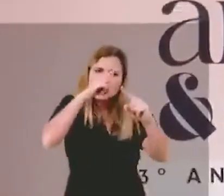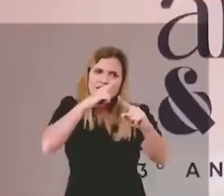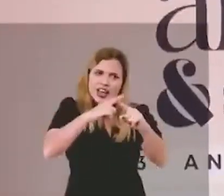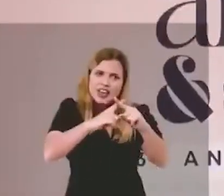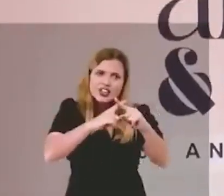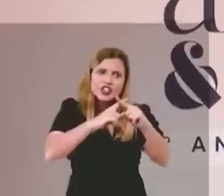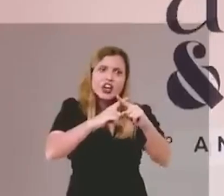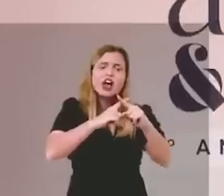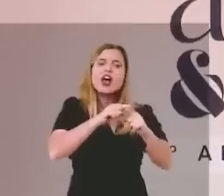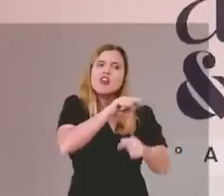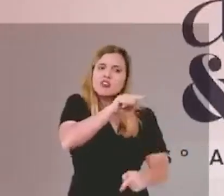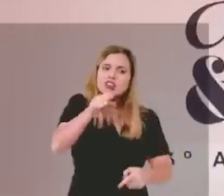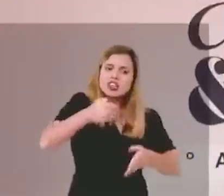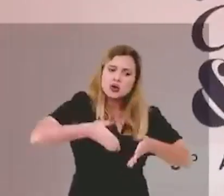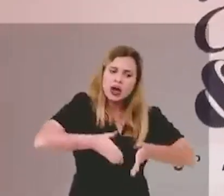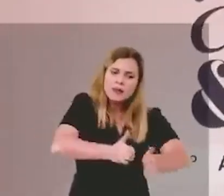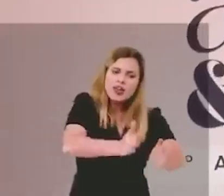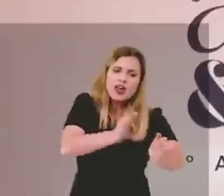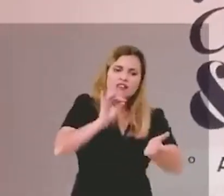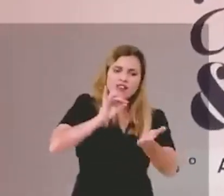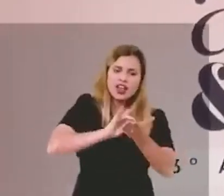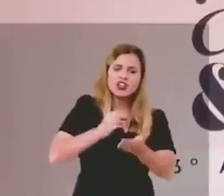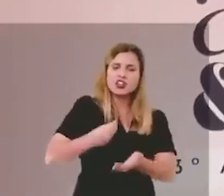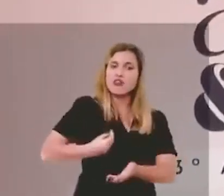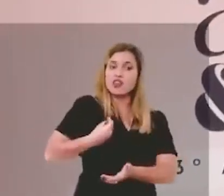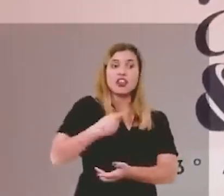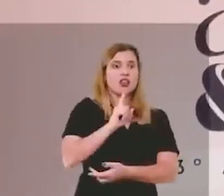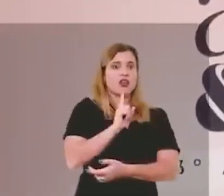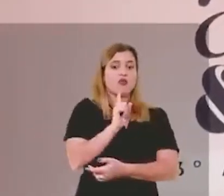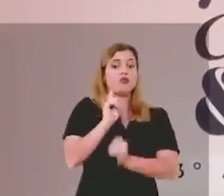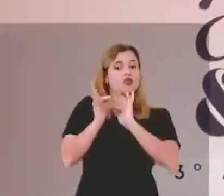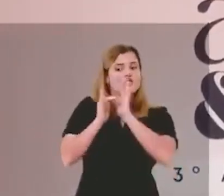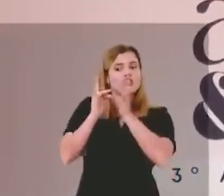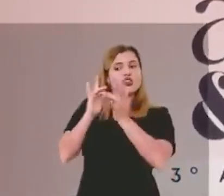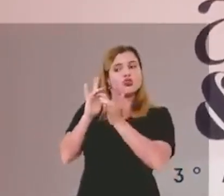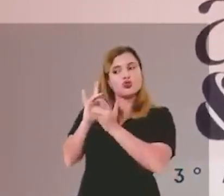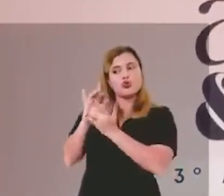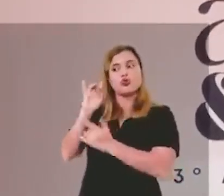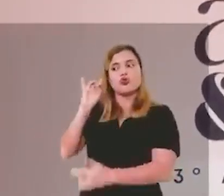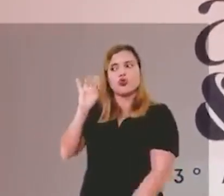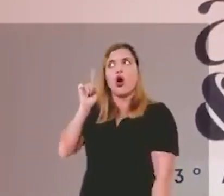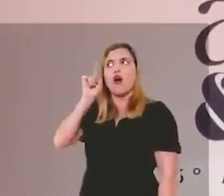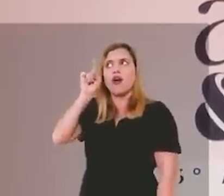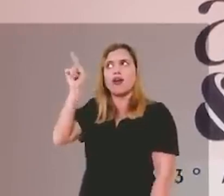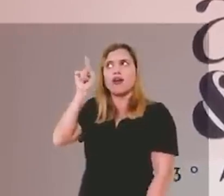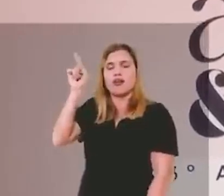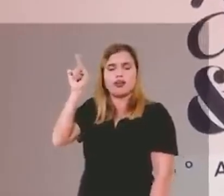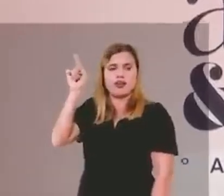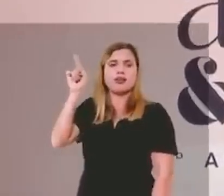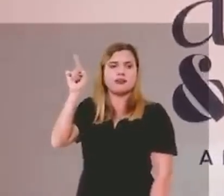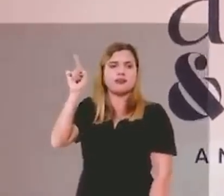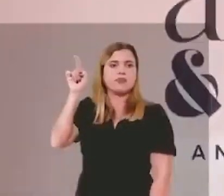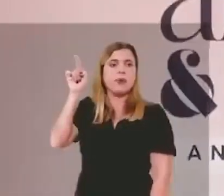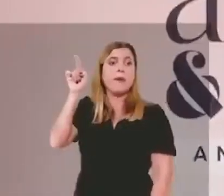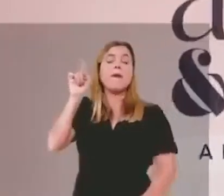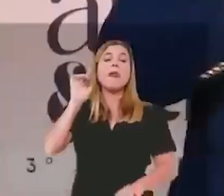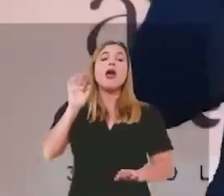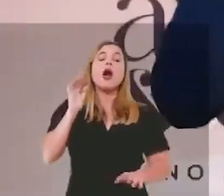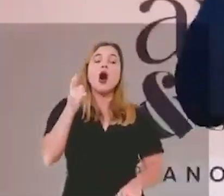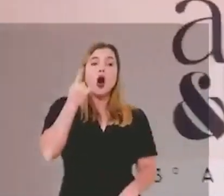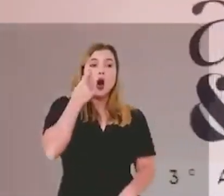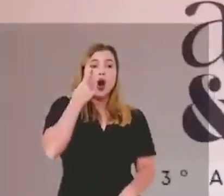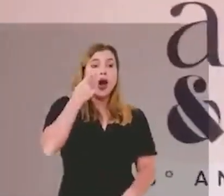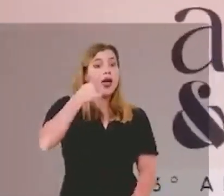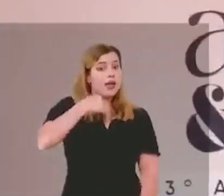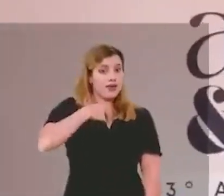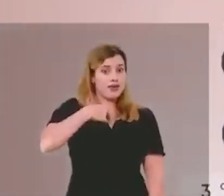vós. Ele nunca disse isso para a igreja. Jesus nunca disse assim para a igreja: vós sois a videira verdadeira. Ele nunca disse isso para a igreja. Mas Jesus diz: eu sou